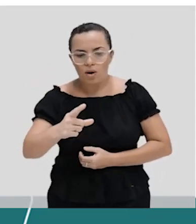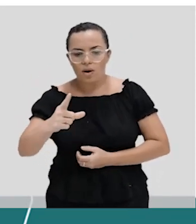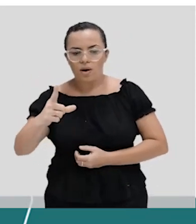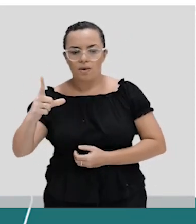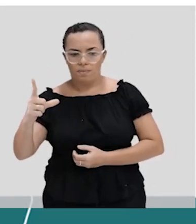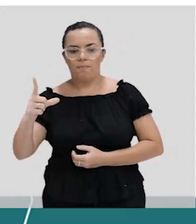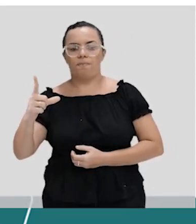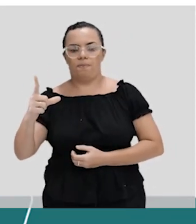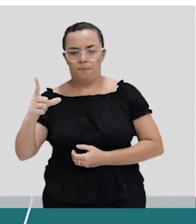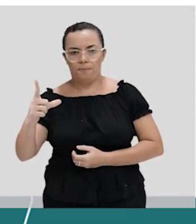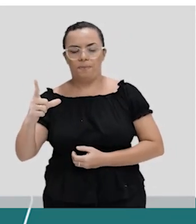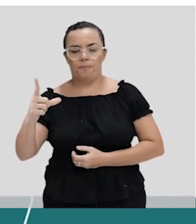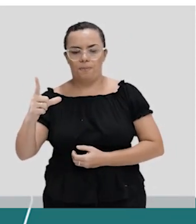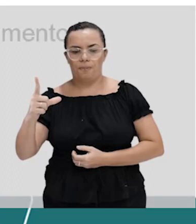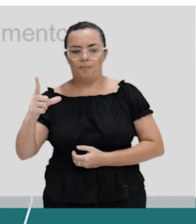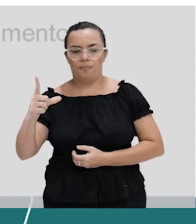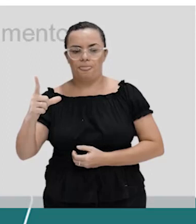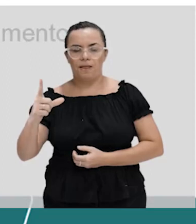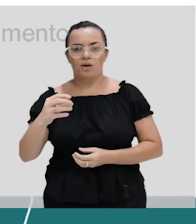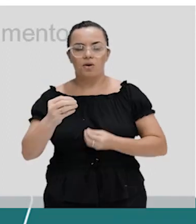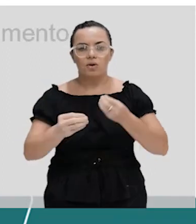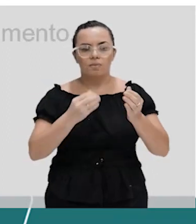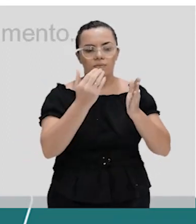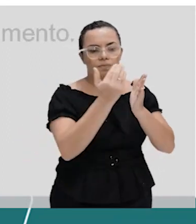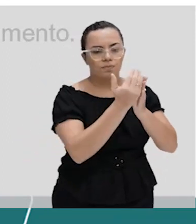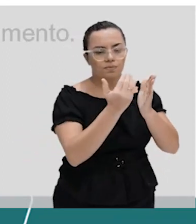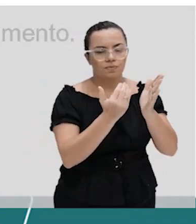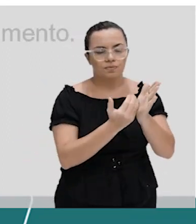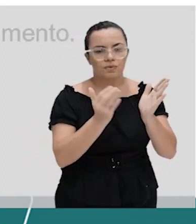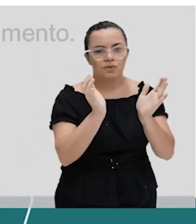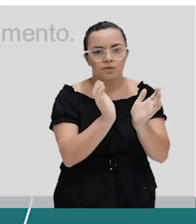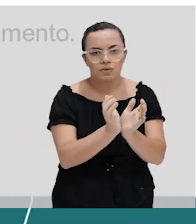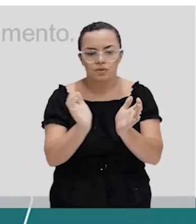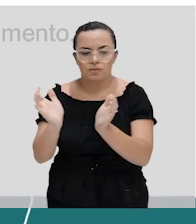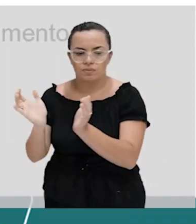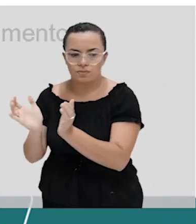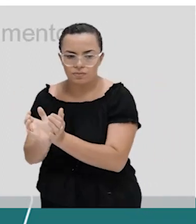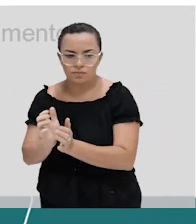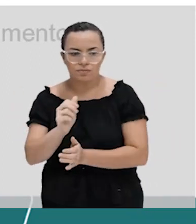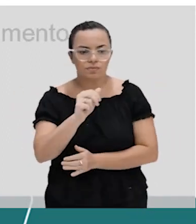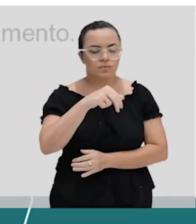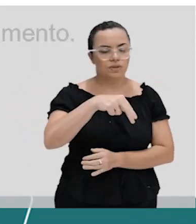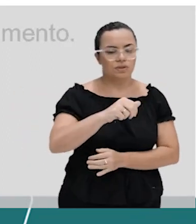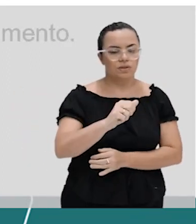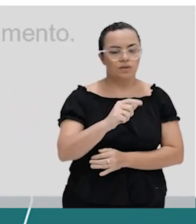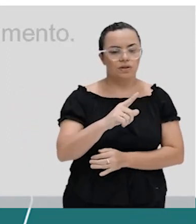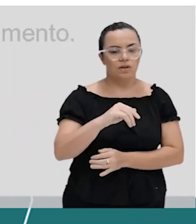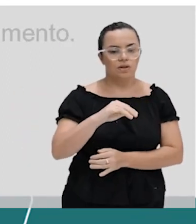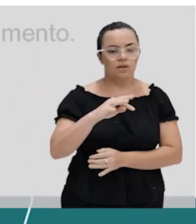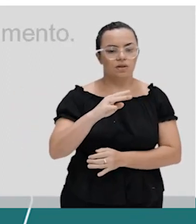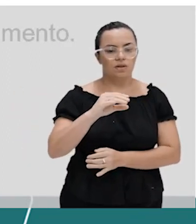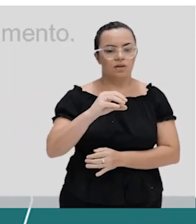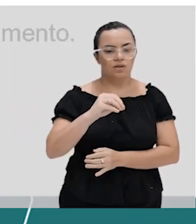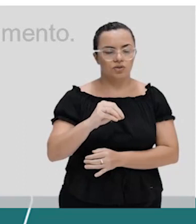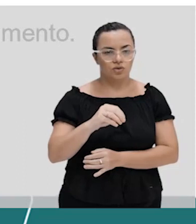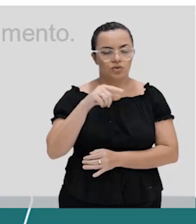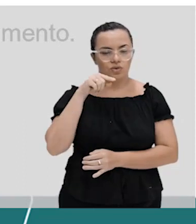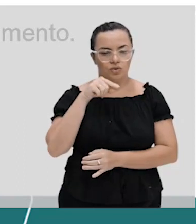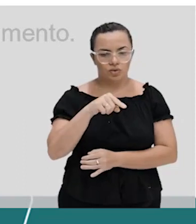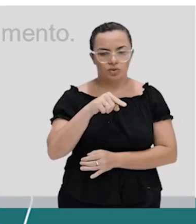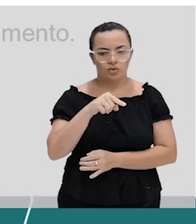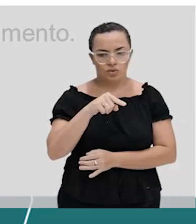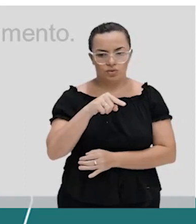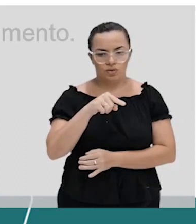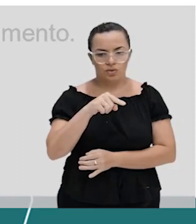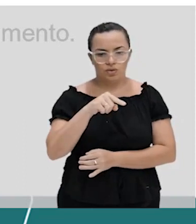em analítico ou sintético. Analítico. O substantivo é acompanhado de um adjetivo que indica essa